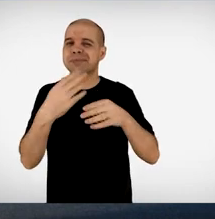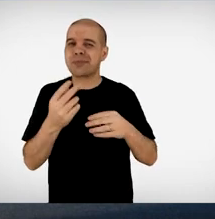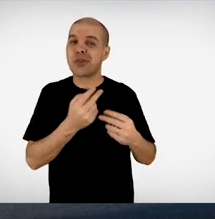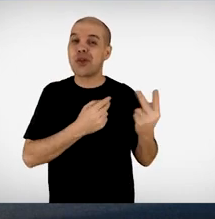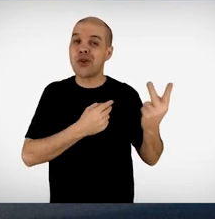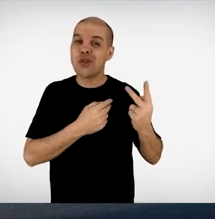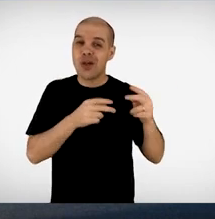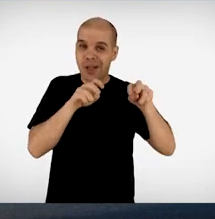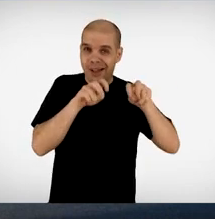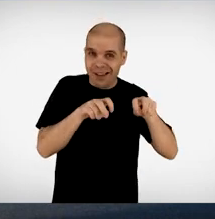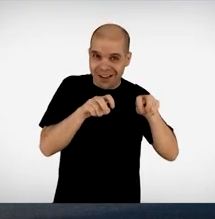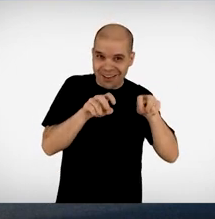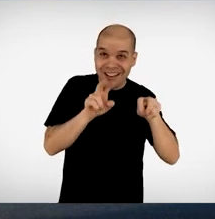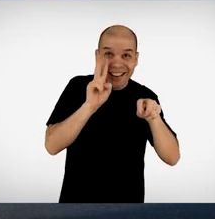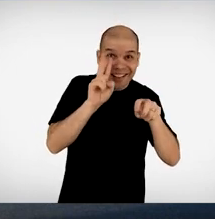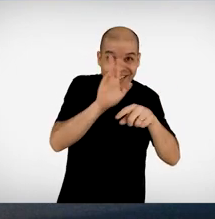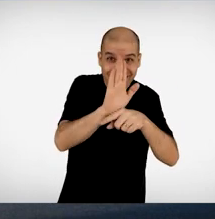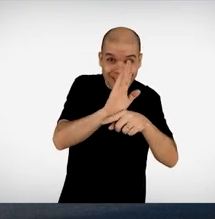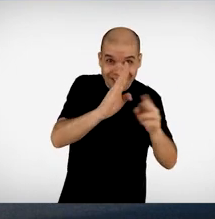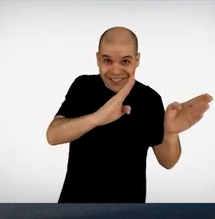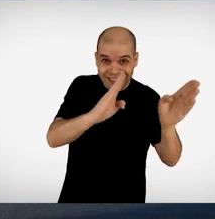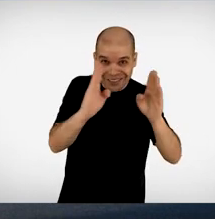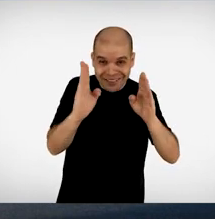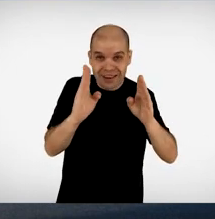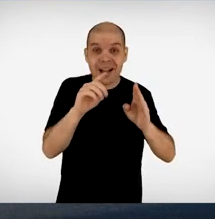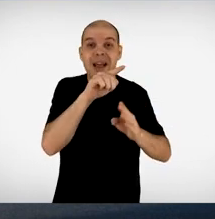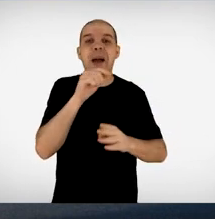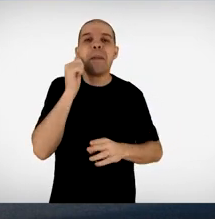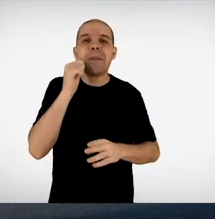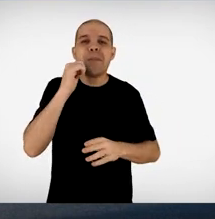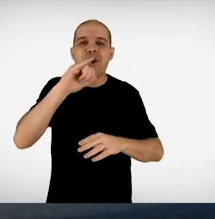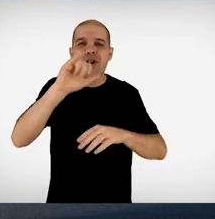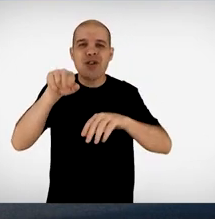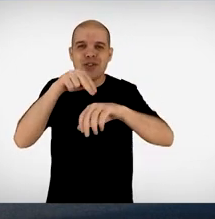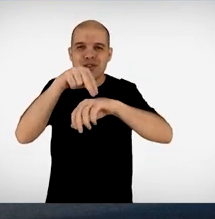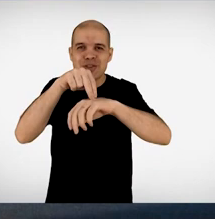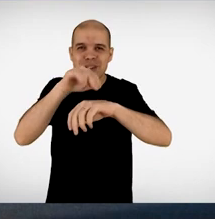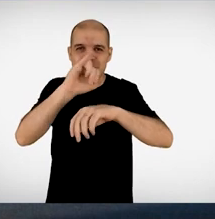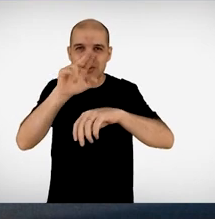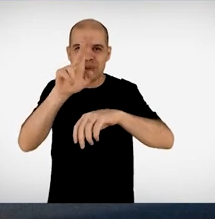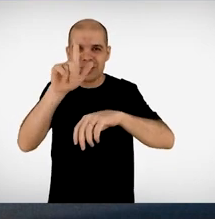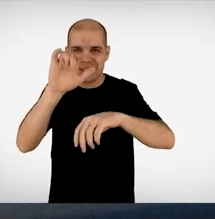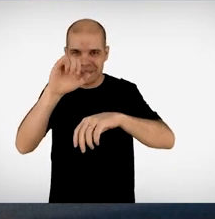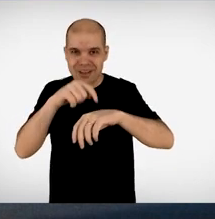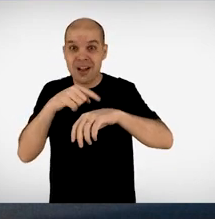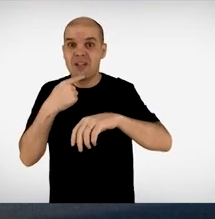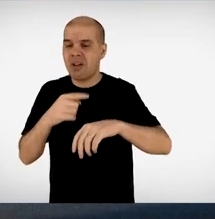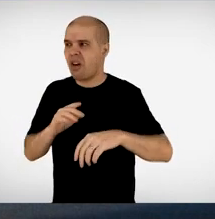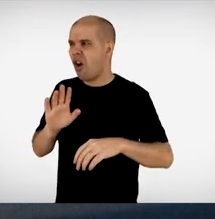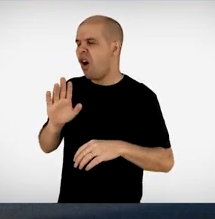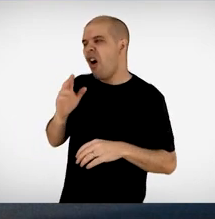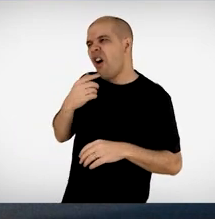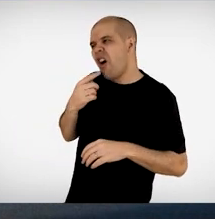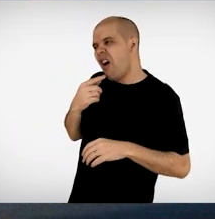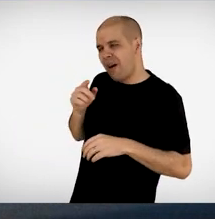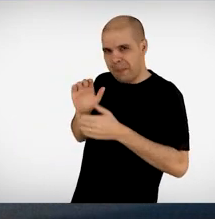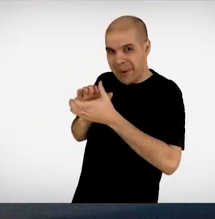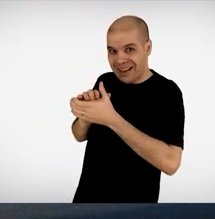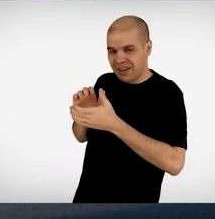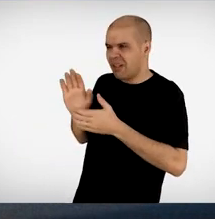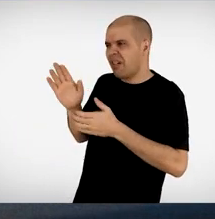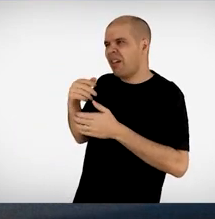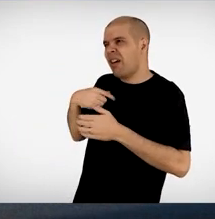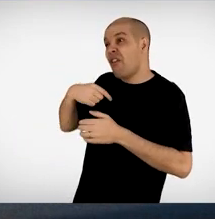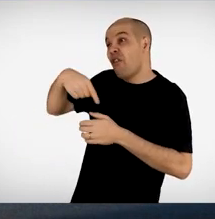né? Aí a gente vendo esse filme, na hora que ela fala para o marido, daqui a pouco eu chego em casa... E, na verdade, ela entra numa